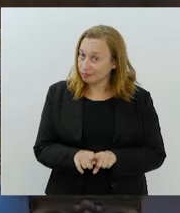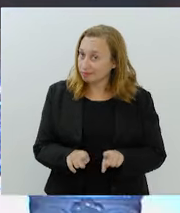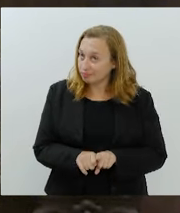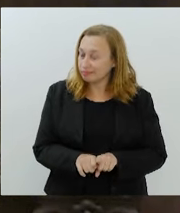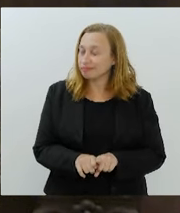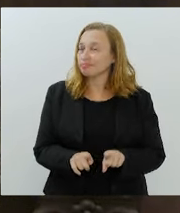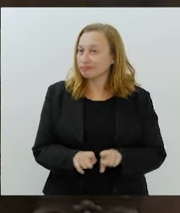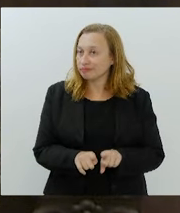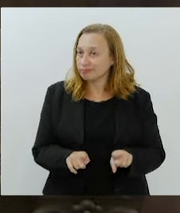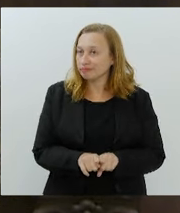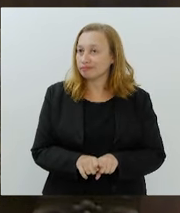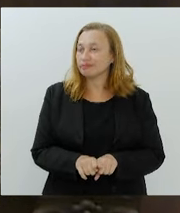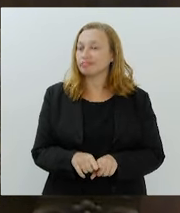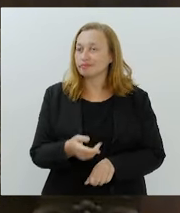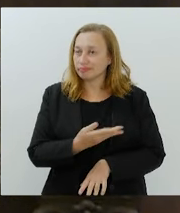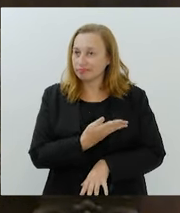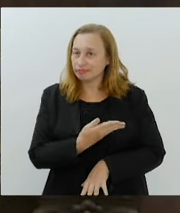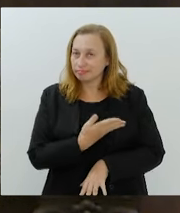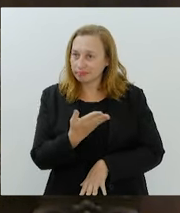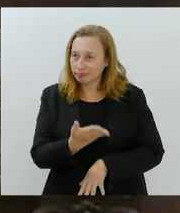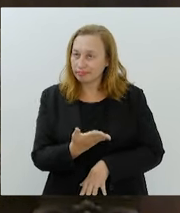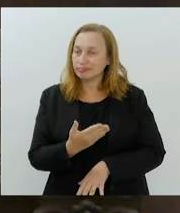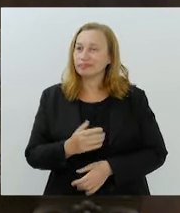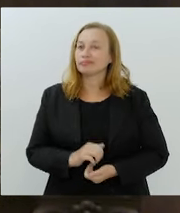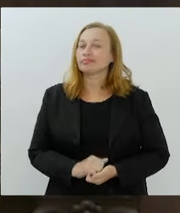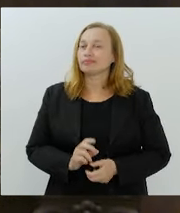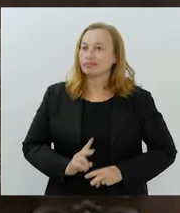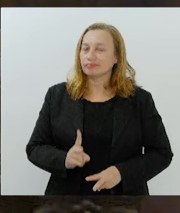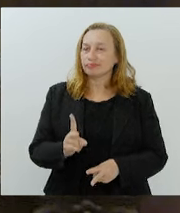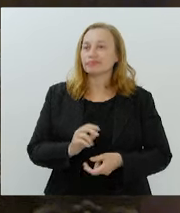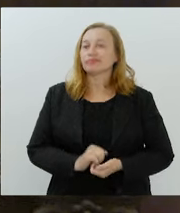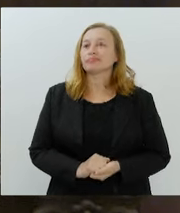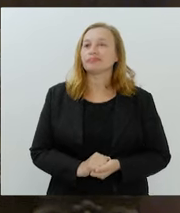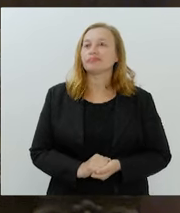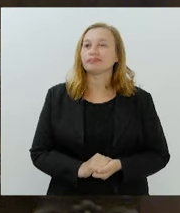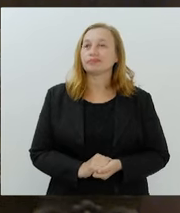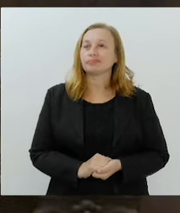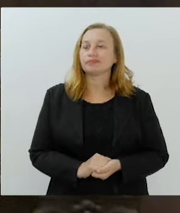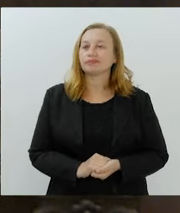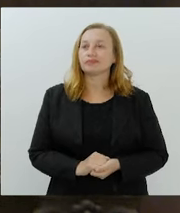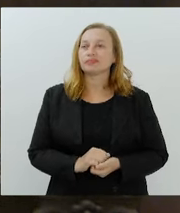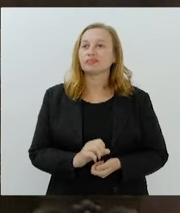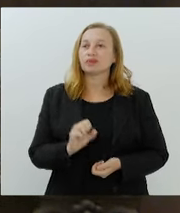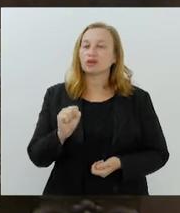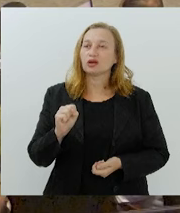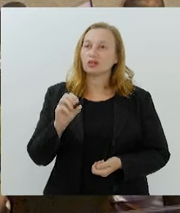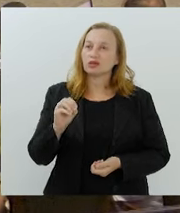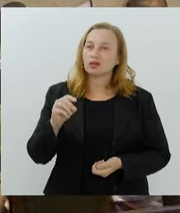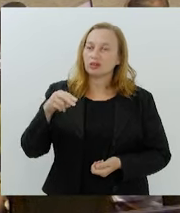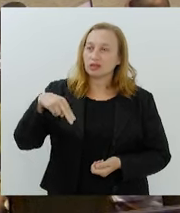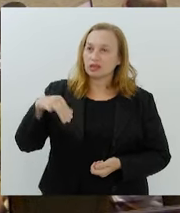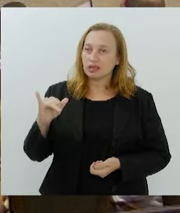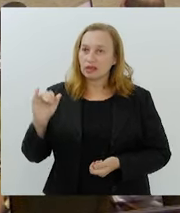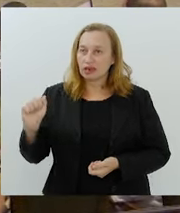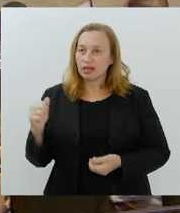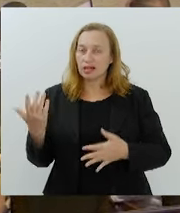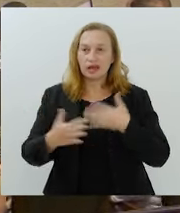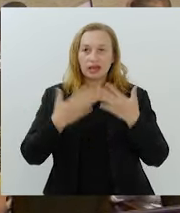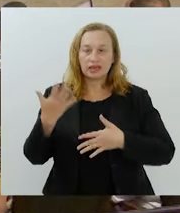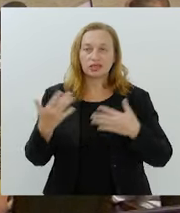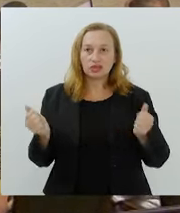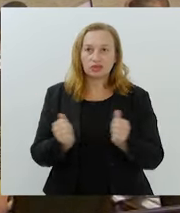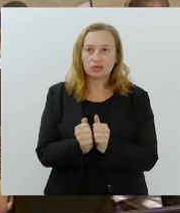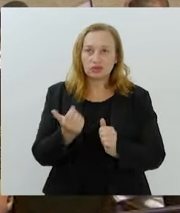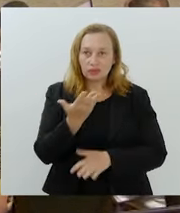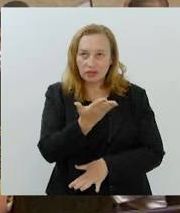também um grande parceiro aqui, presente de sempre. Então, Sônia Bride, uma alegria estar contigo aqui